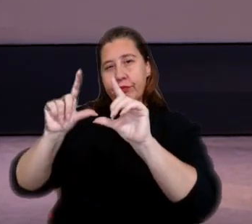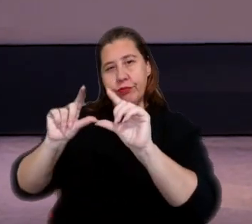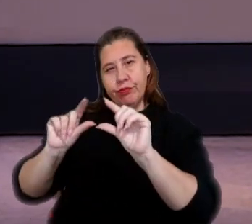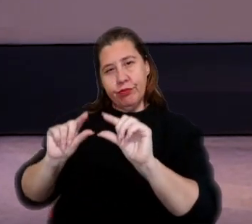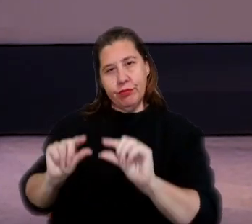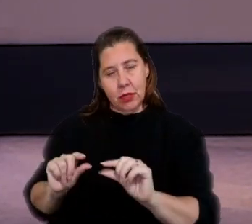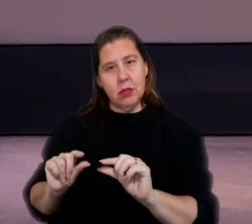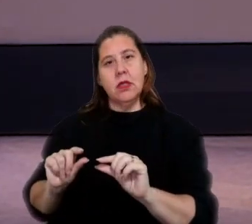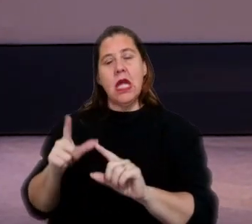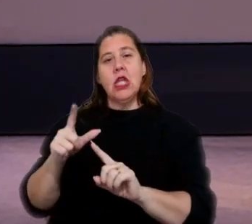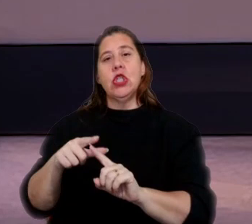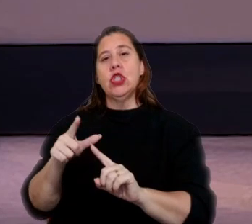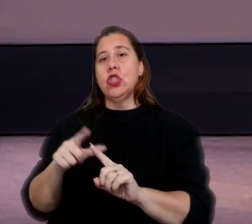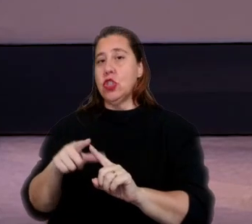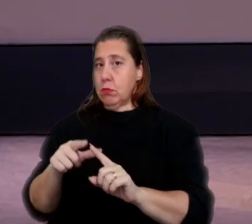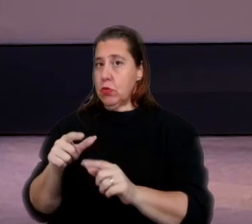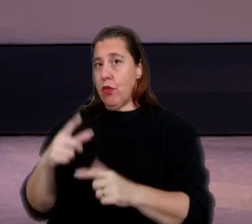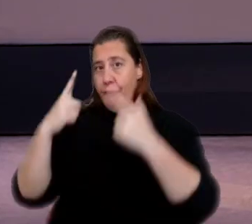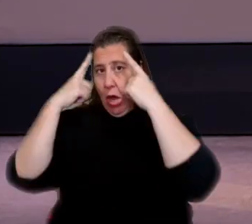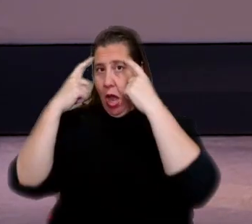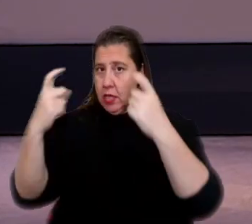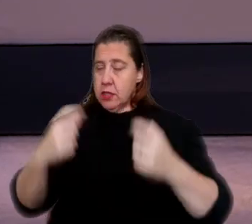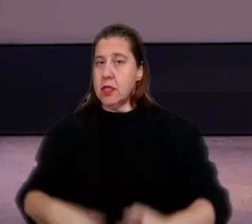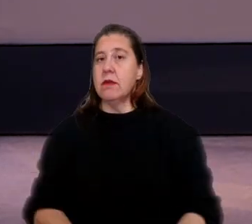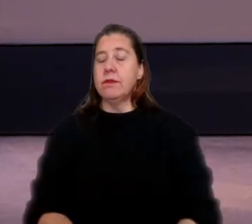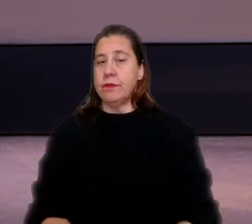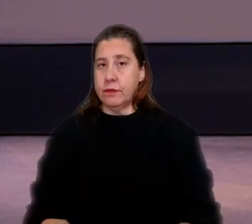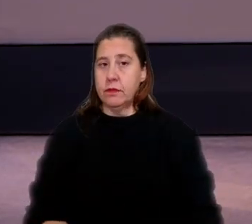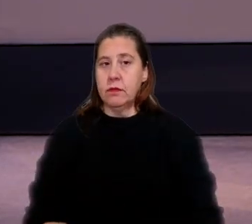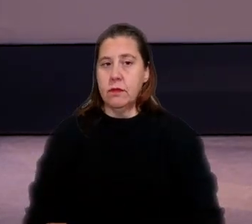diminuir as consequências desse tipo de agressão.